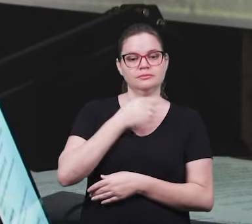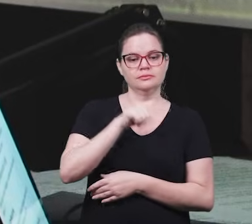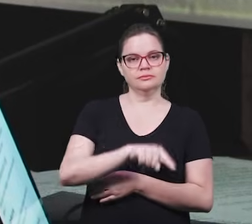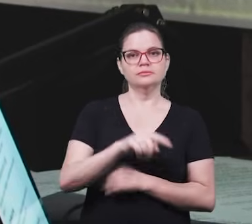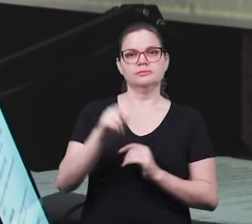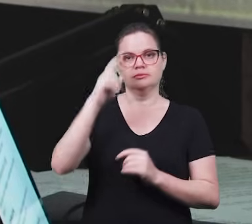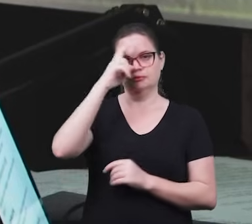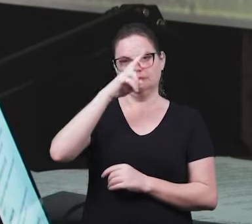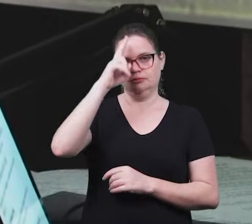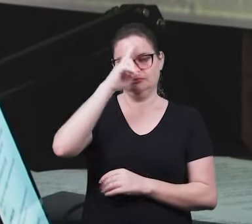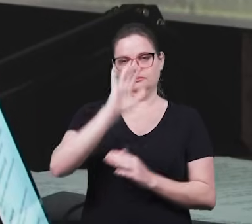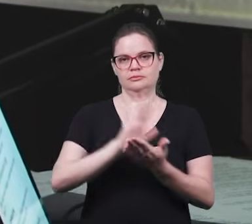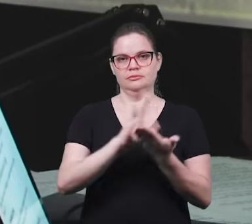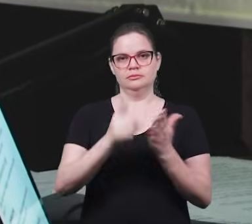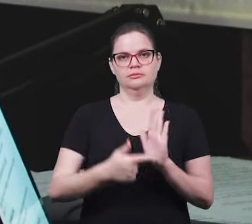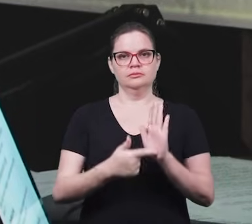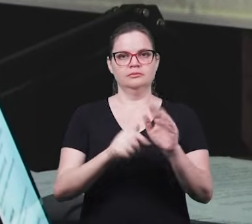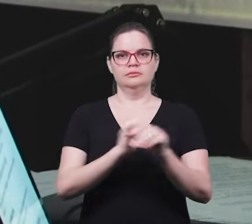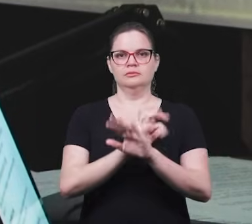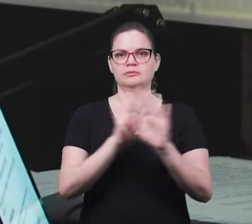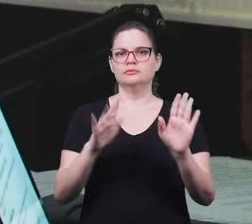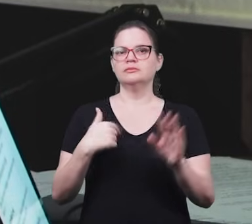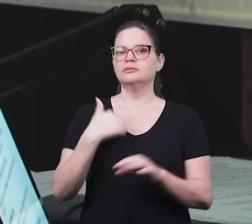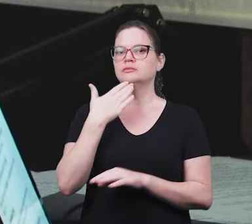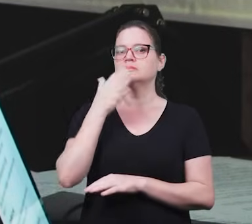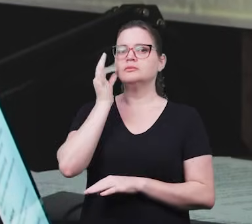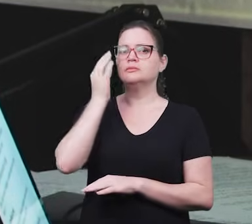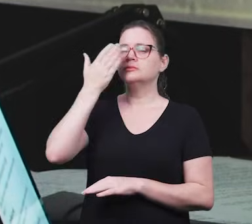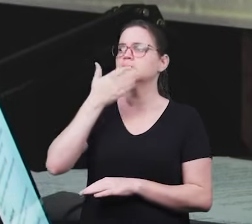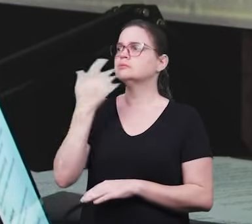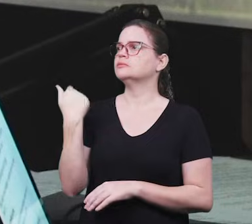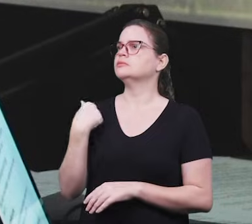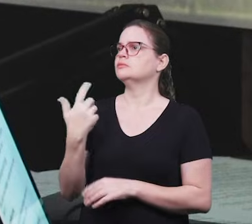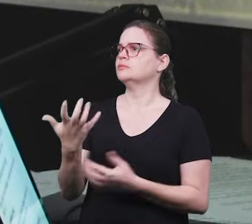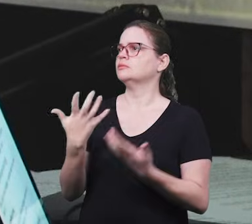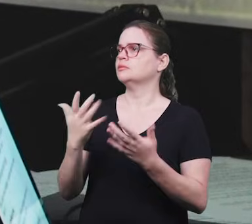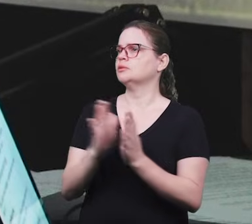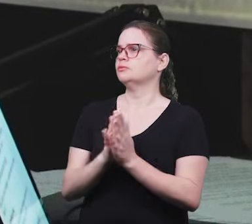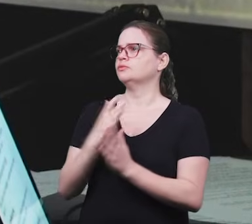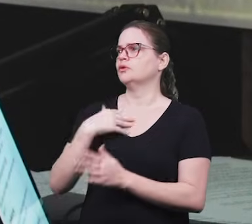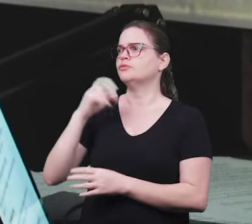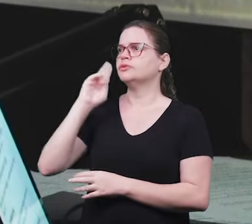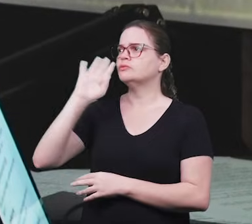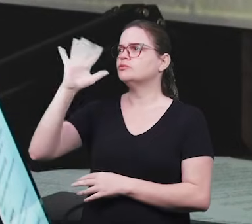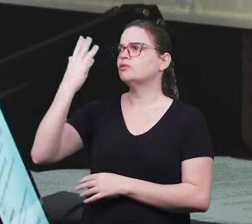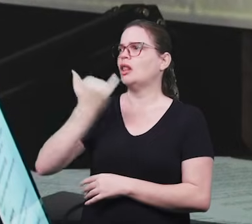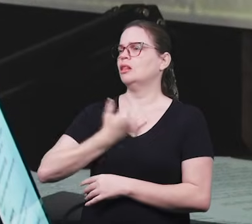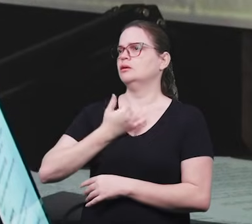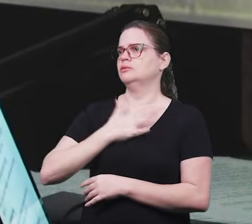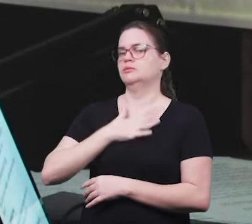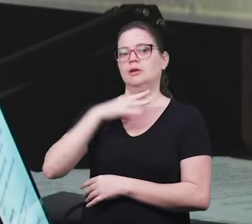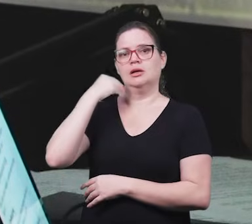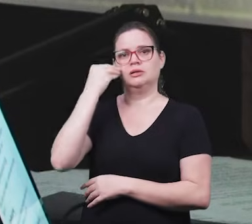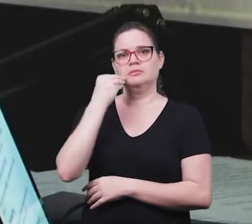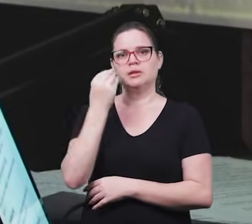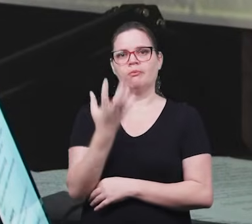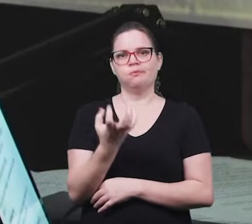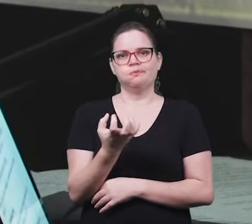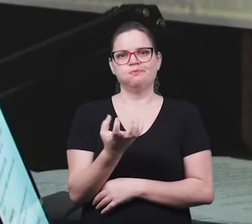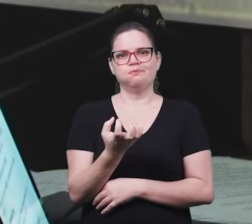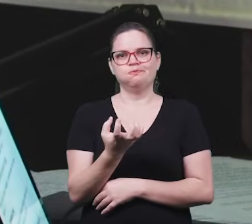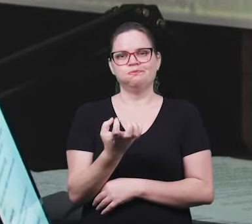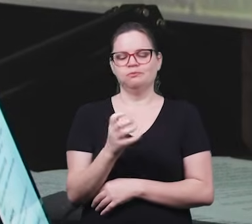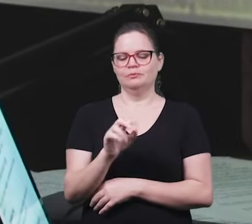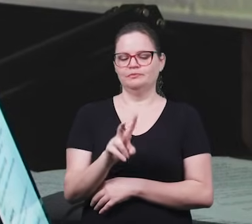bíblico ali que foi, na verdade, ele pediu ao Senhor um voto, um sinal, né? A experiência do